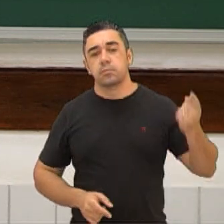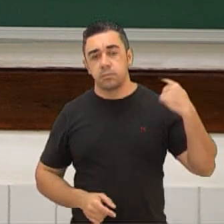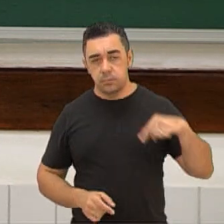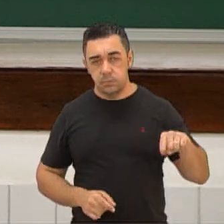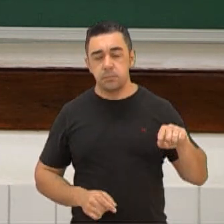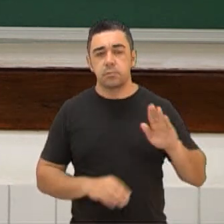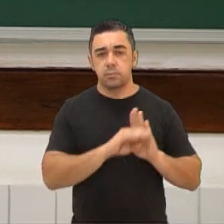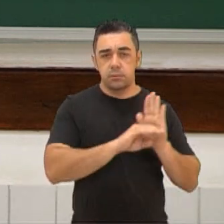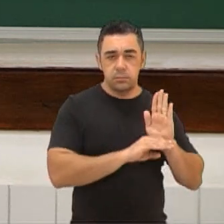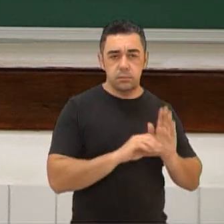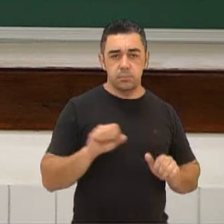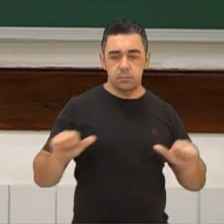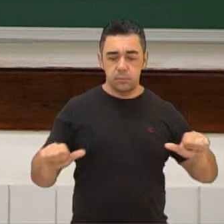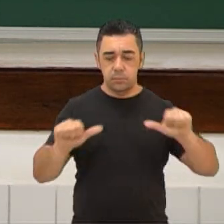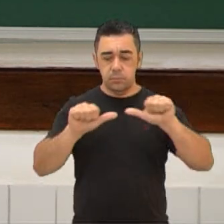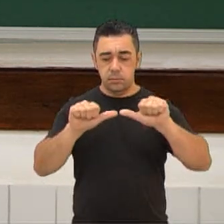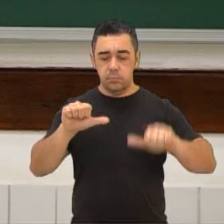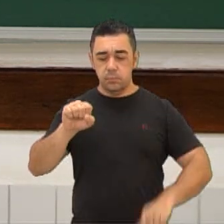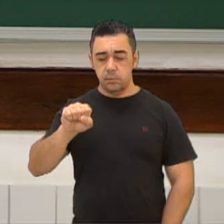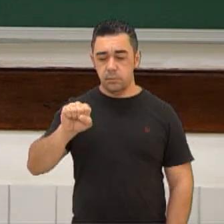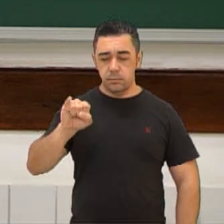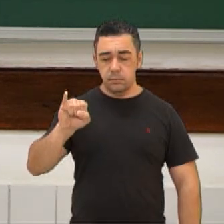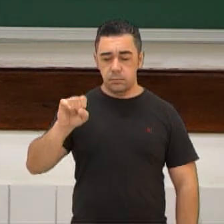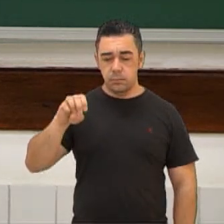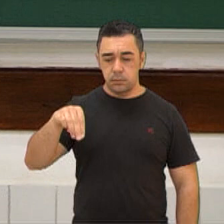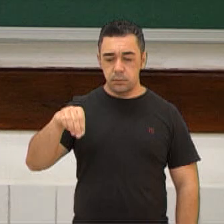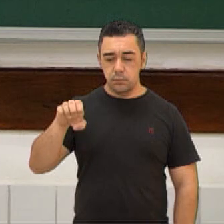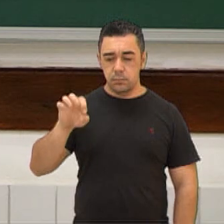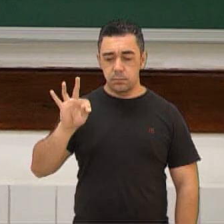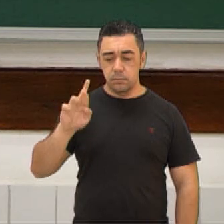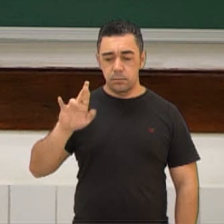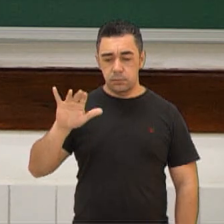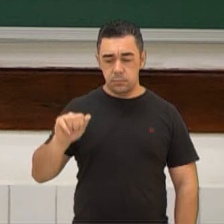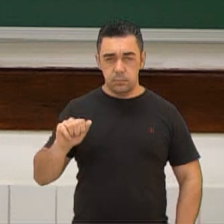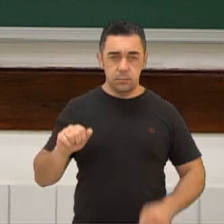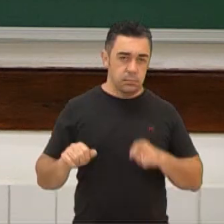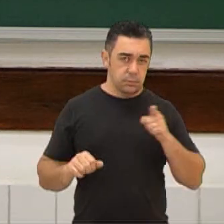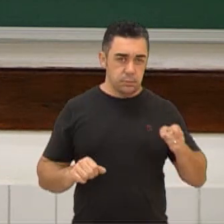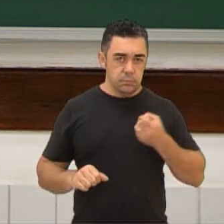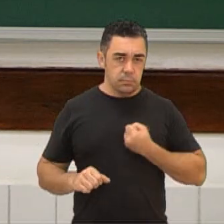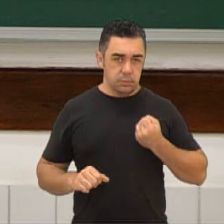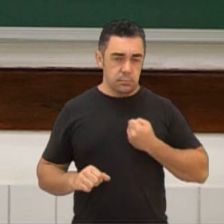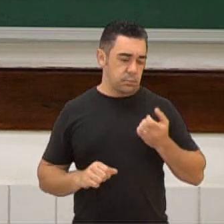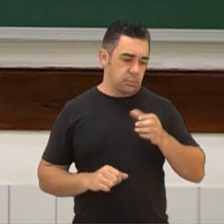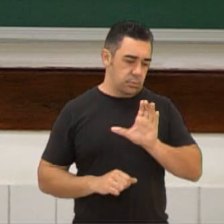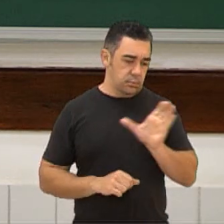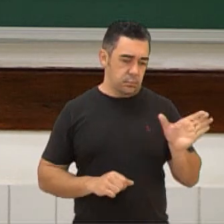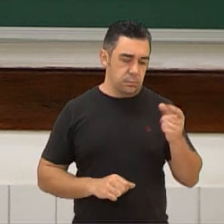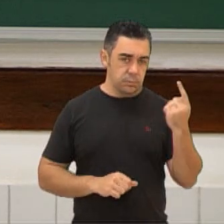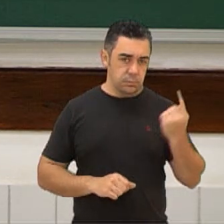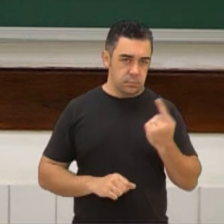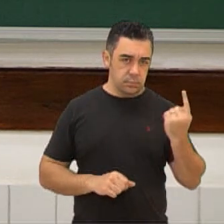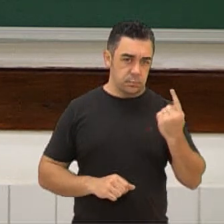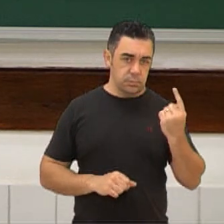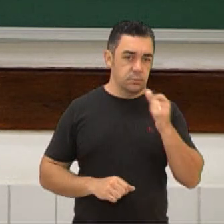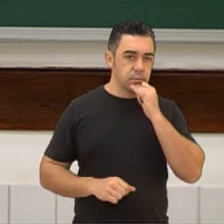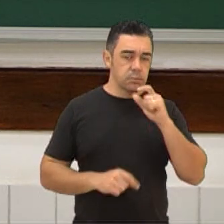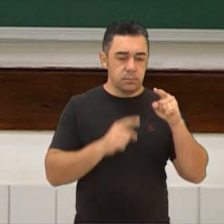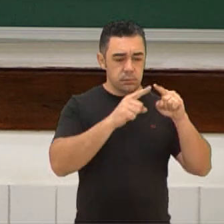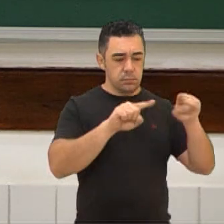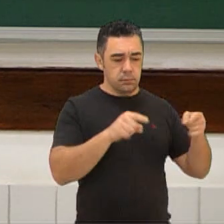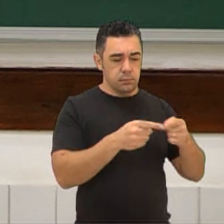a propriedade simétrica, onde nós temos um valor representado, aqui nesse caso pela pera